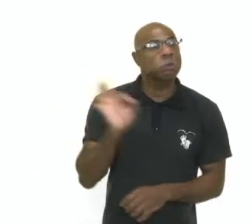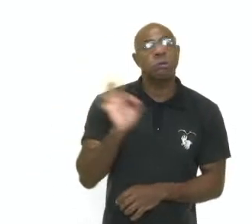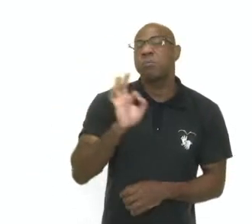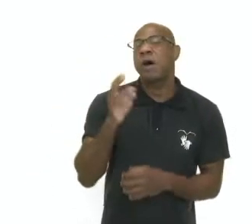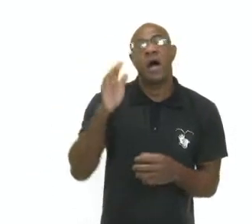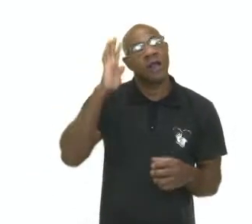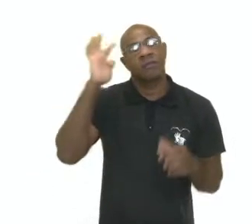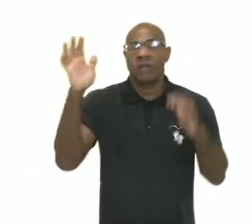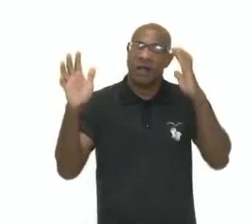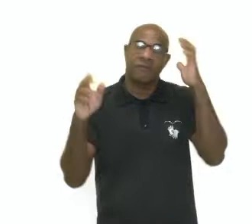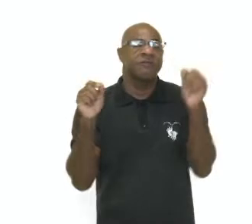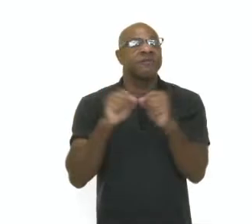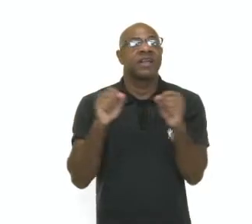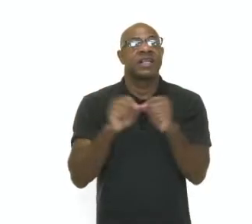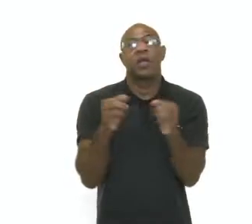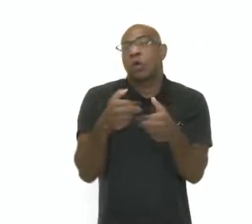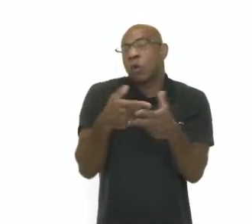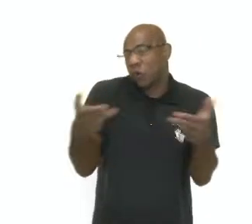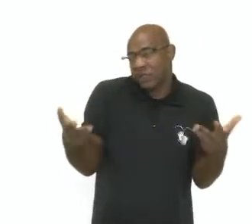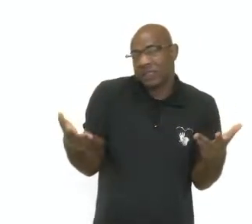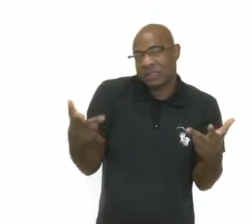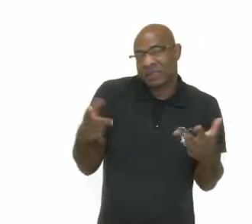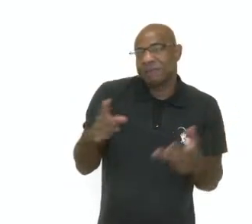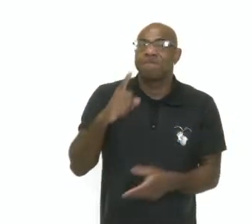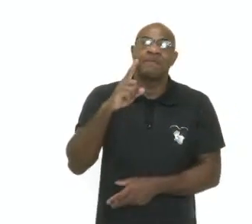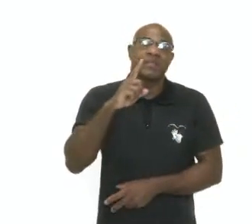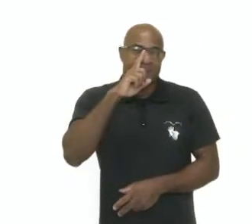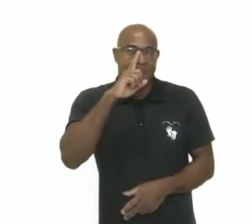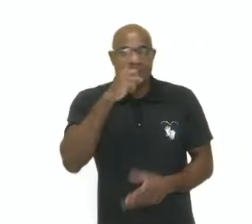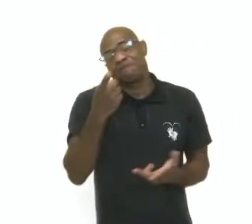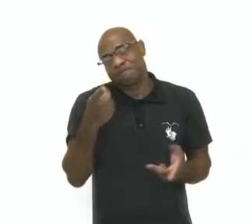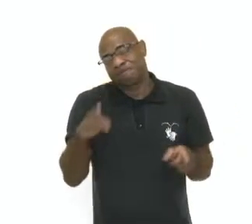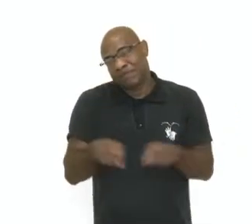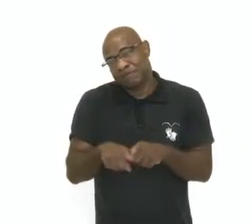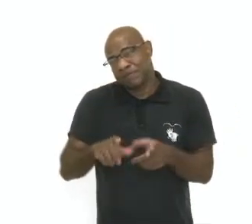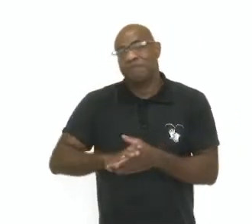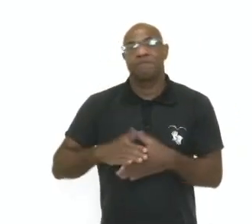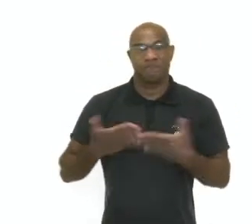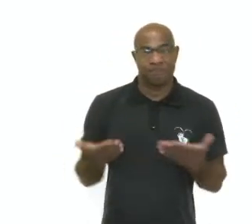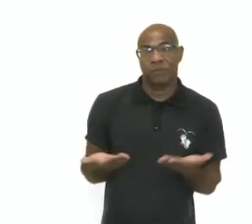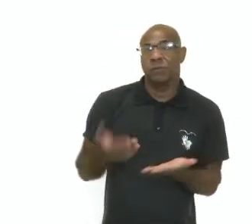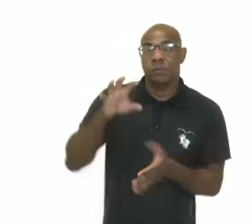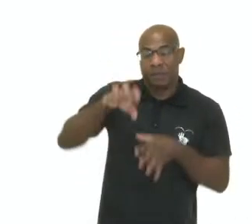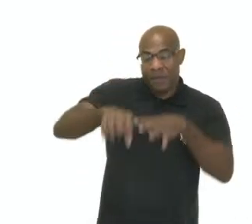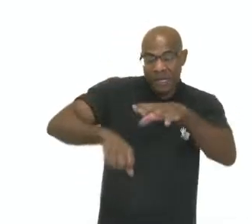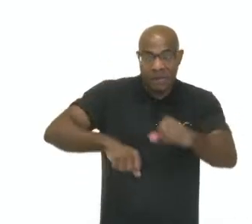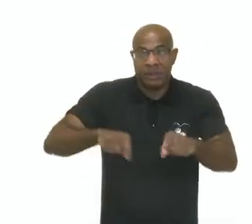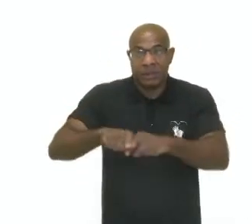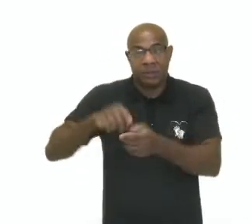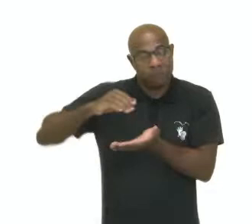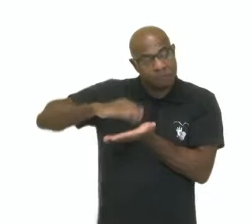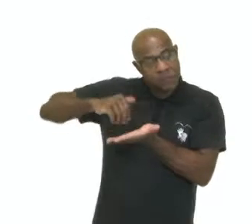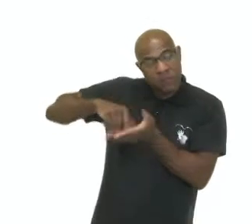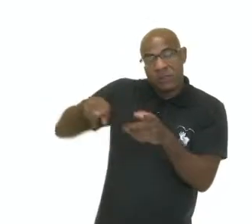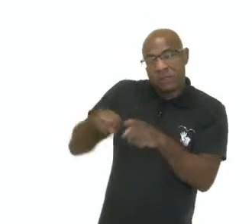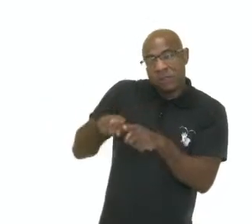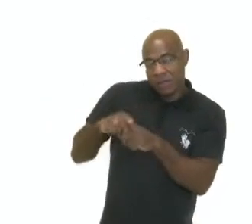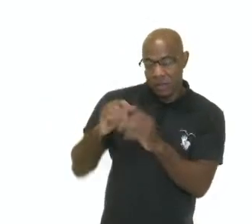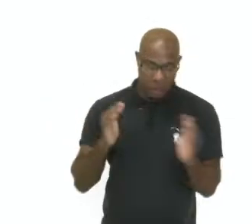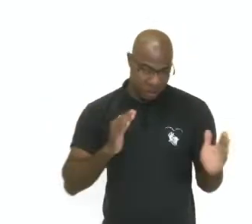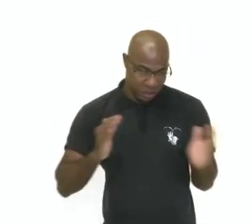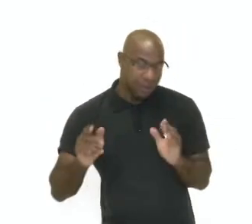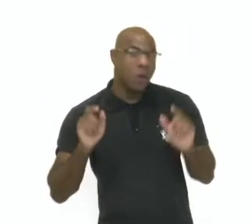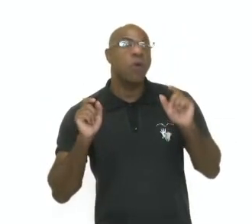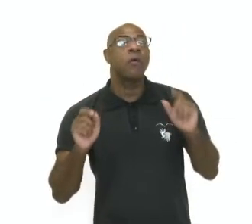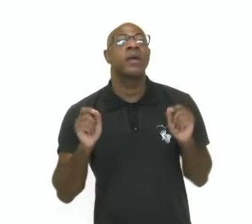algo que prejudicasse, seja pelo que colocamos nele ou pelo que tiramos. Parecia, naquele tempo, ser um